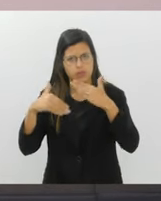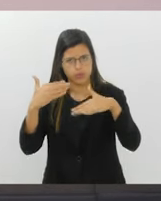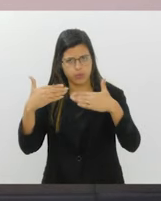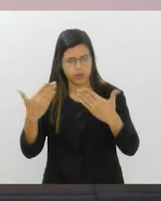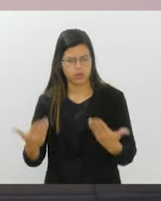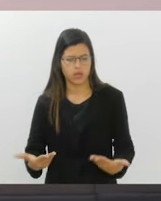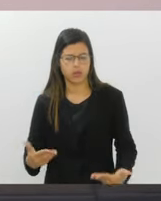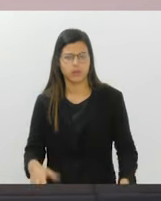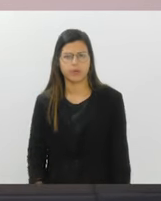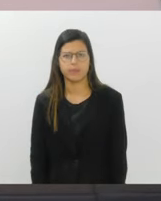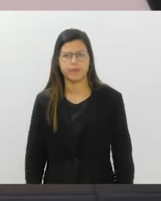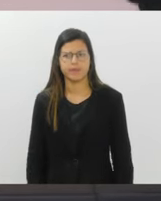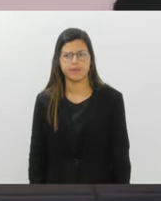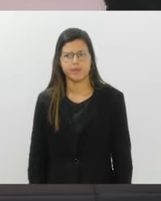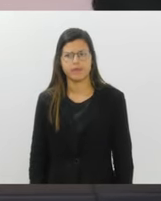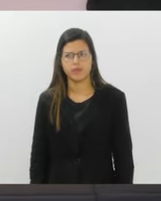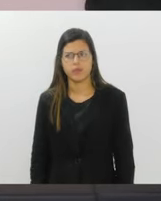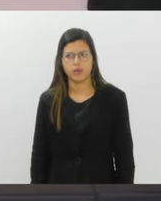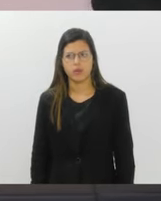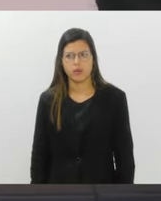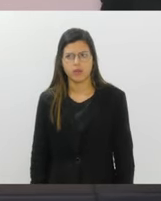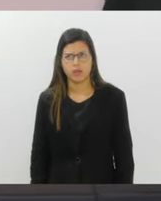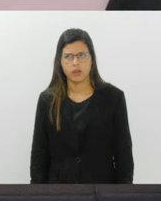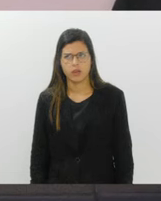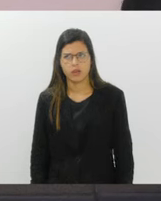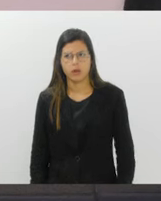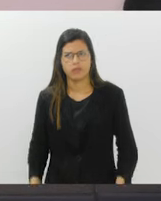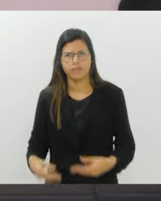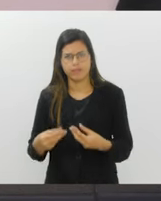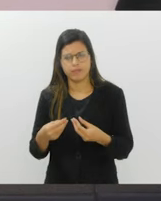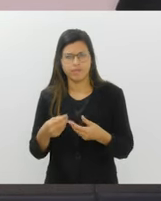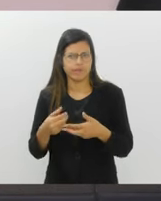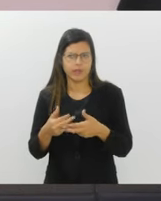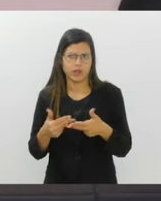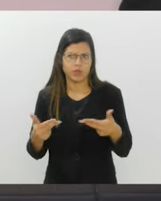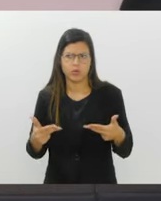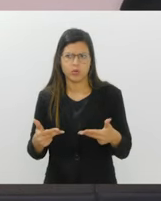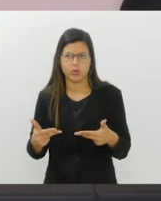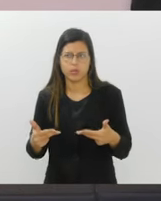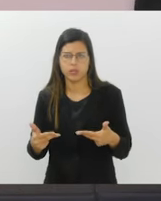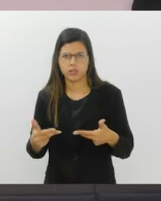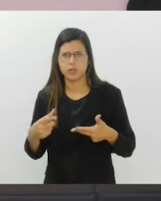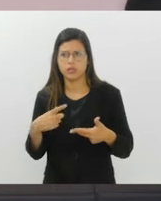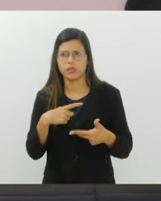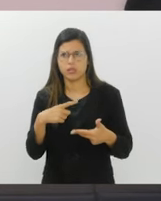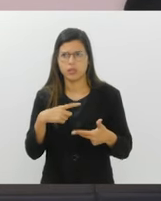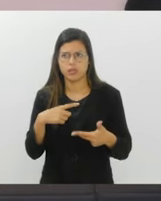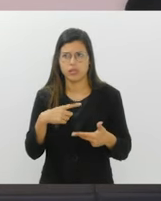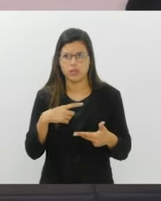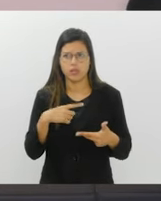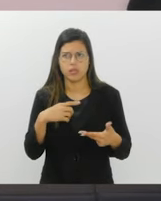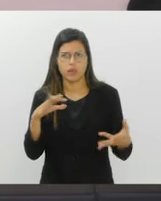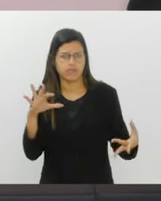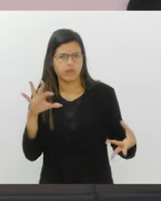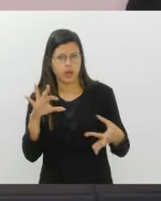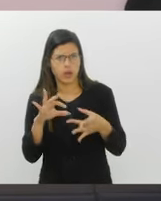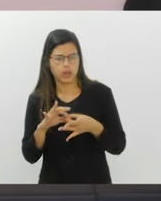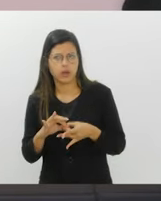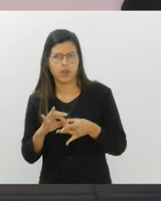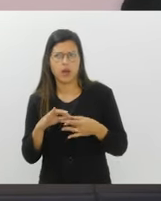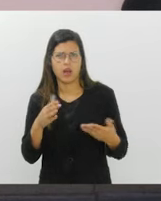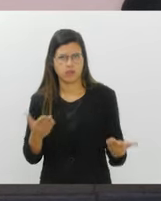né, dos litígios que existem entre o poder concedente, a concessionária e o